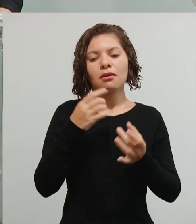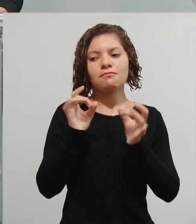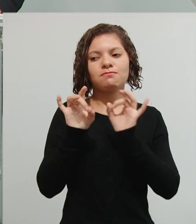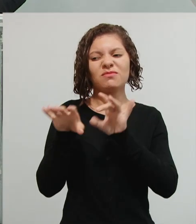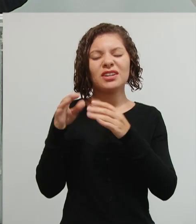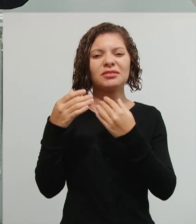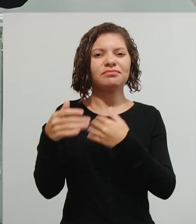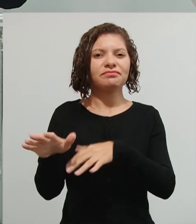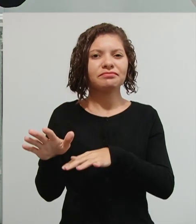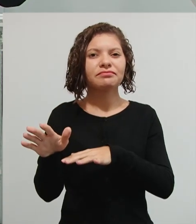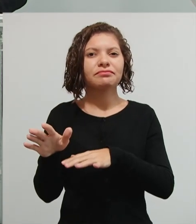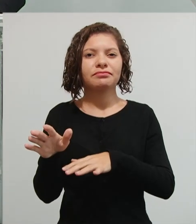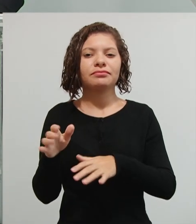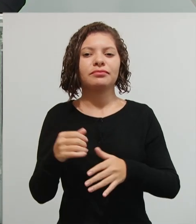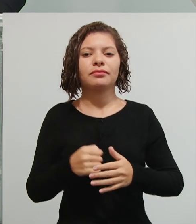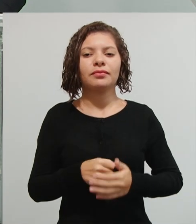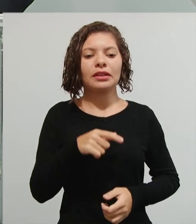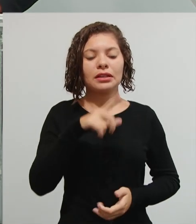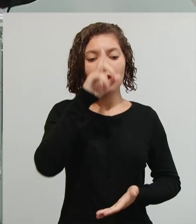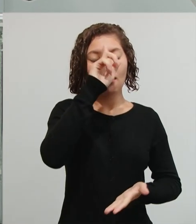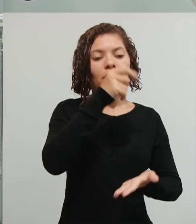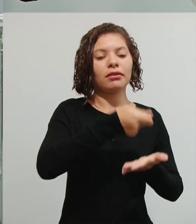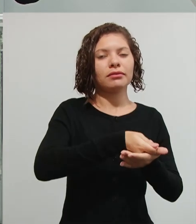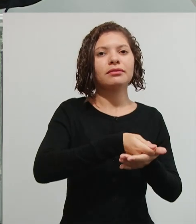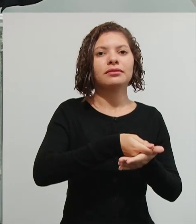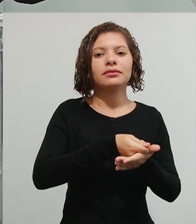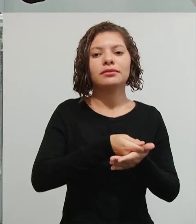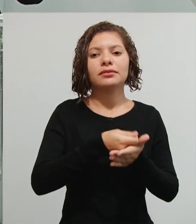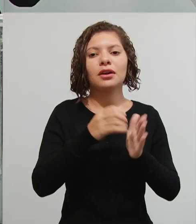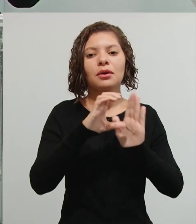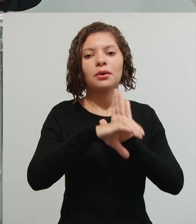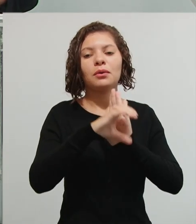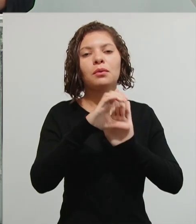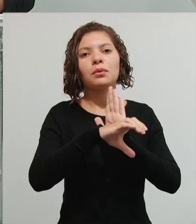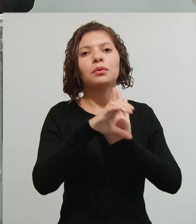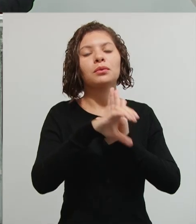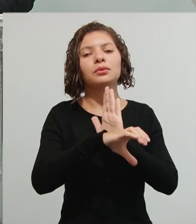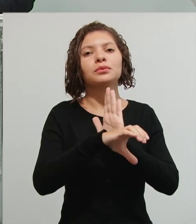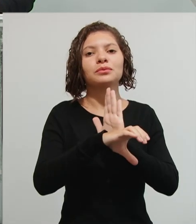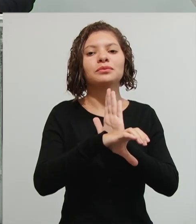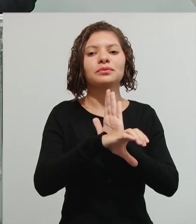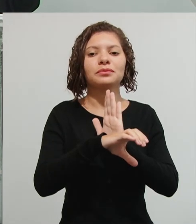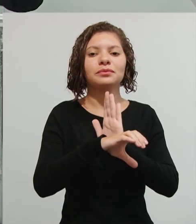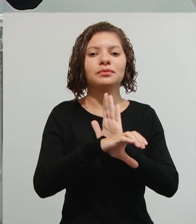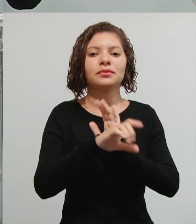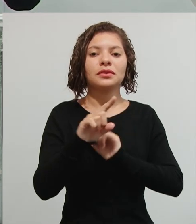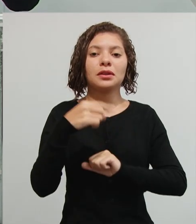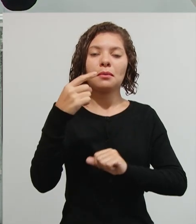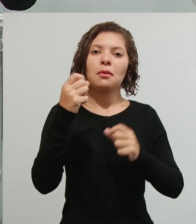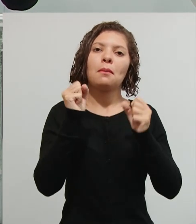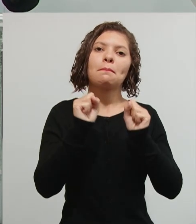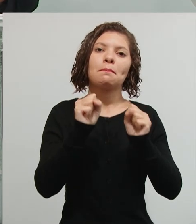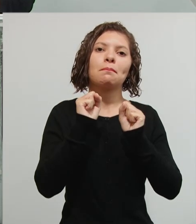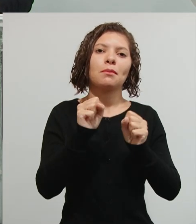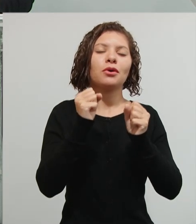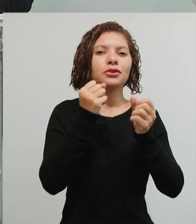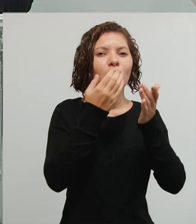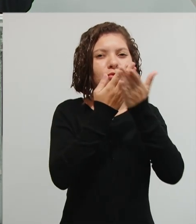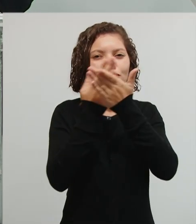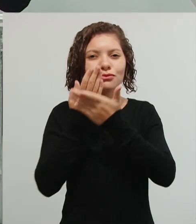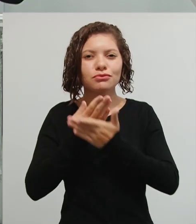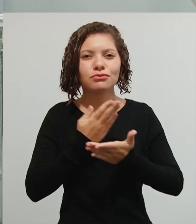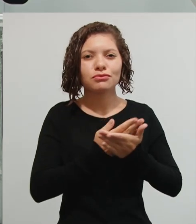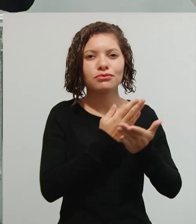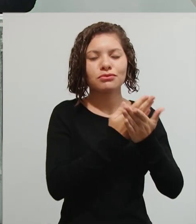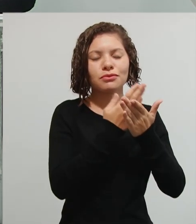abandono para reforçar essa escolha. Esse é um conceito que sobre ele a gente se debruça um pouco mais no material de apoio e vale a pena você entender um pouco